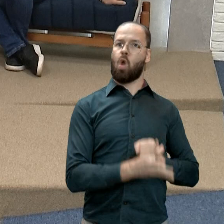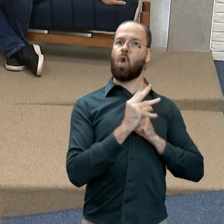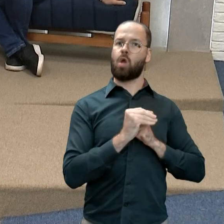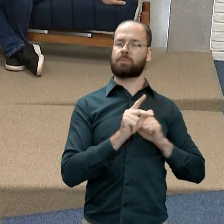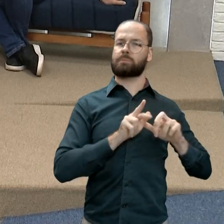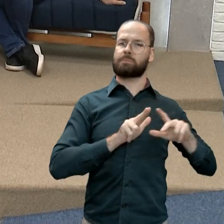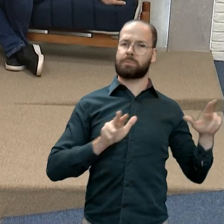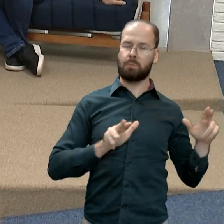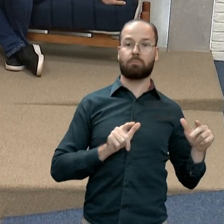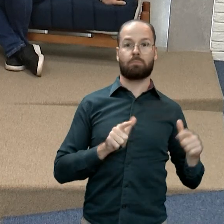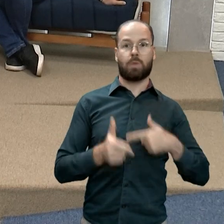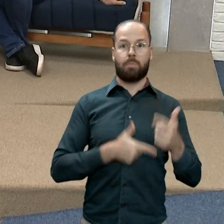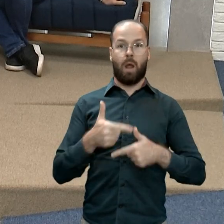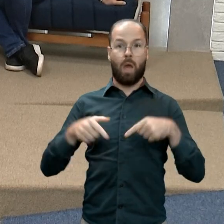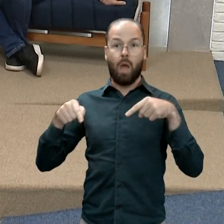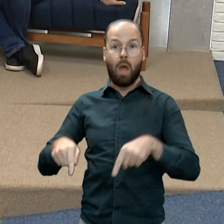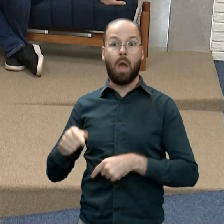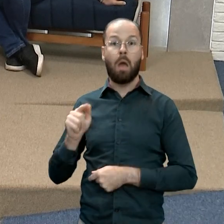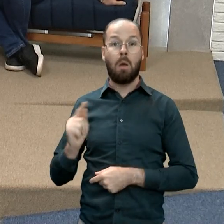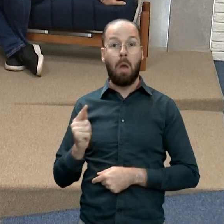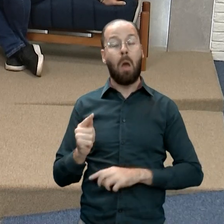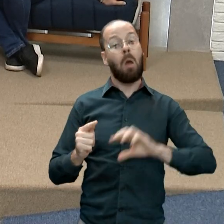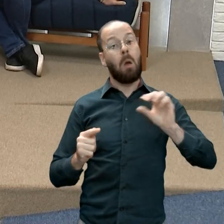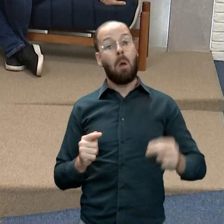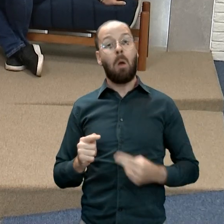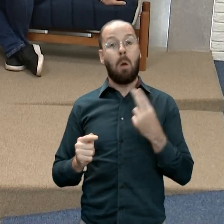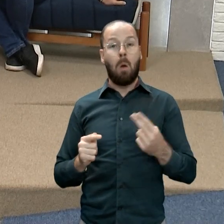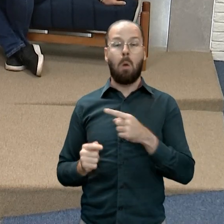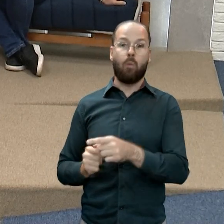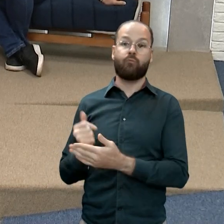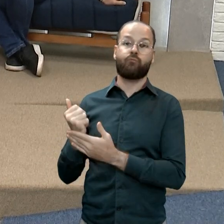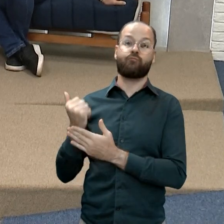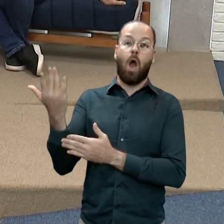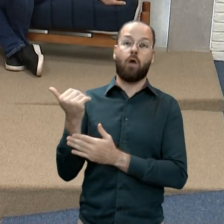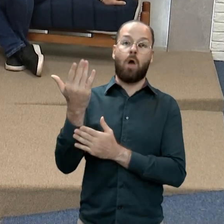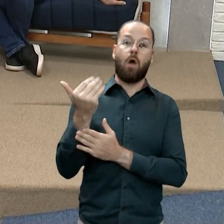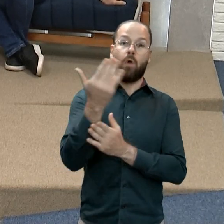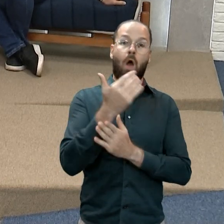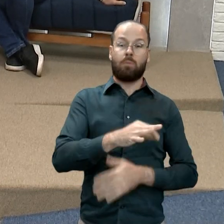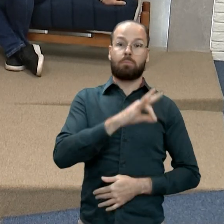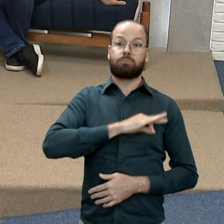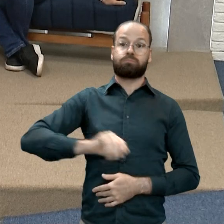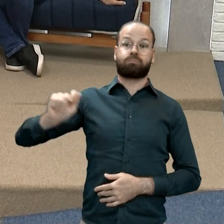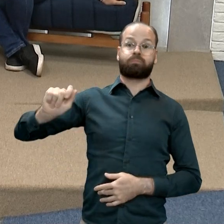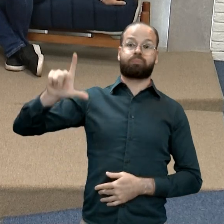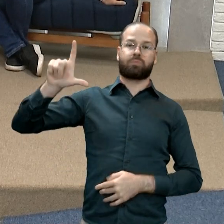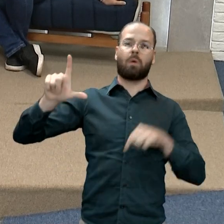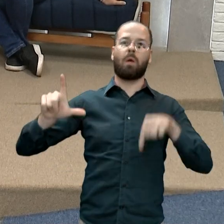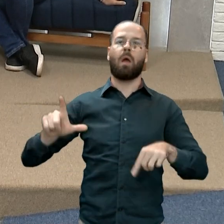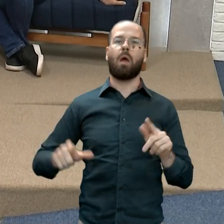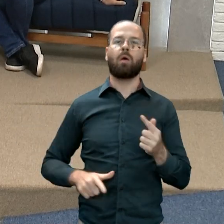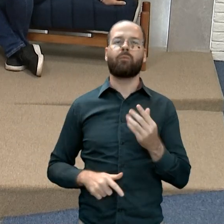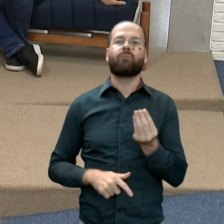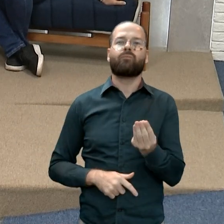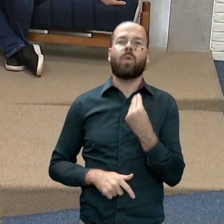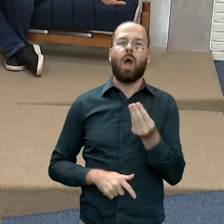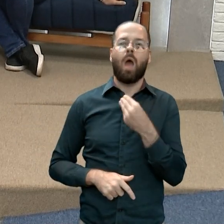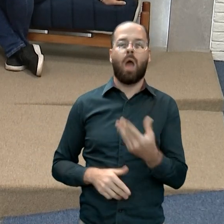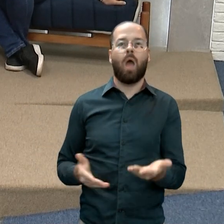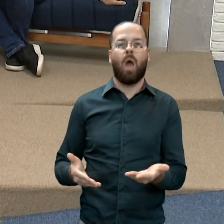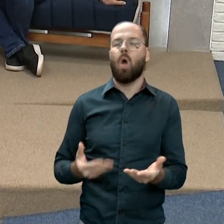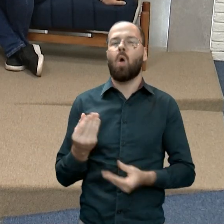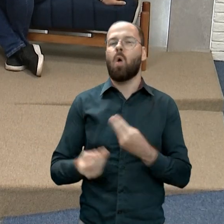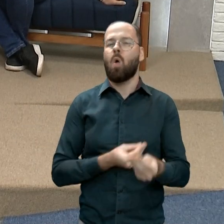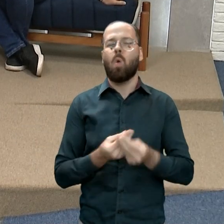acaba deixando ele escorrer para outros locais assim do nosso mundo que é gigante. Tanta inovação